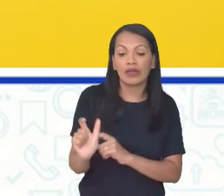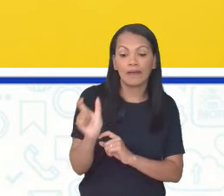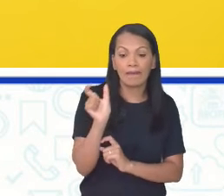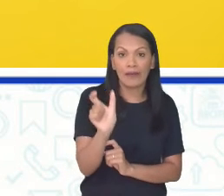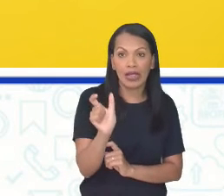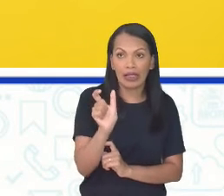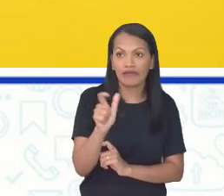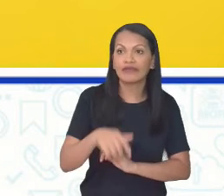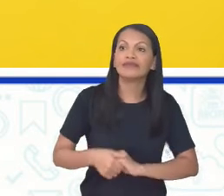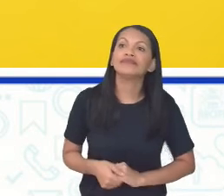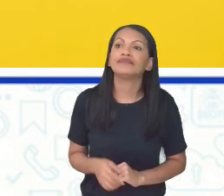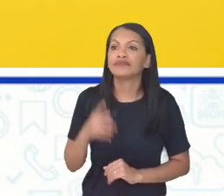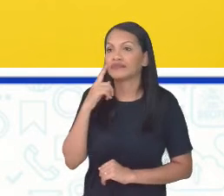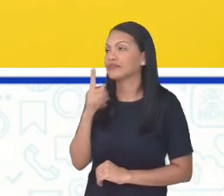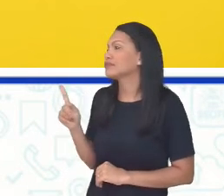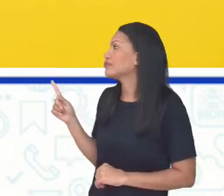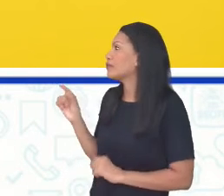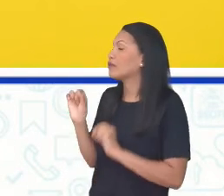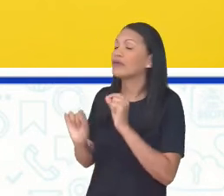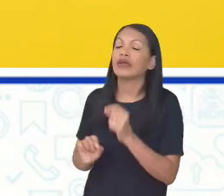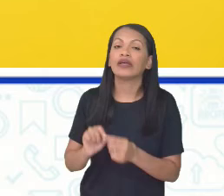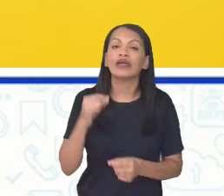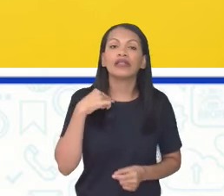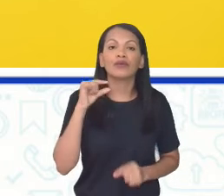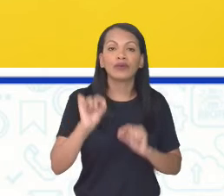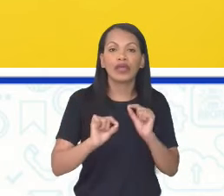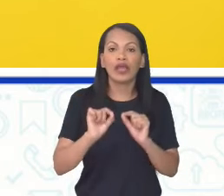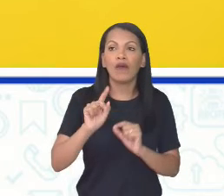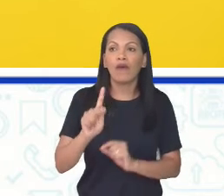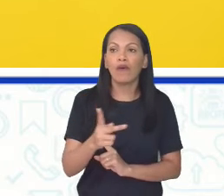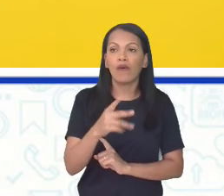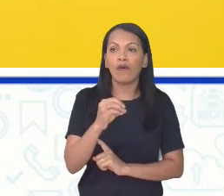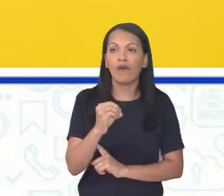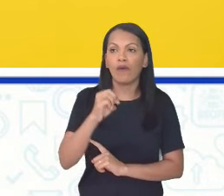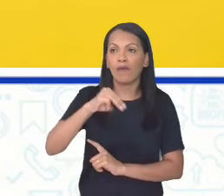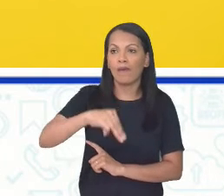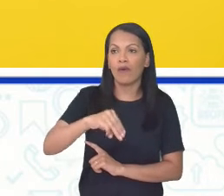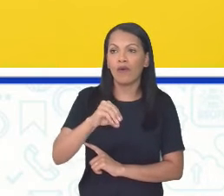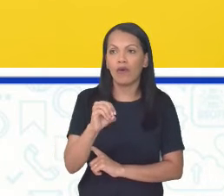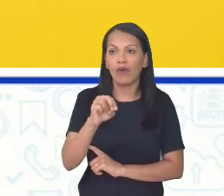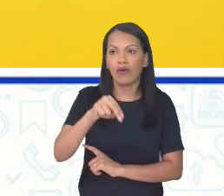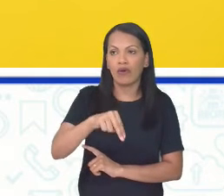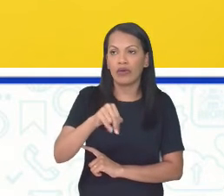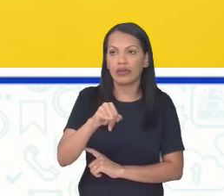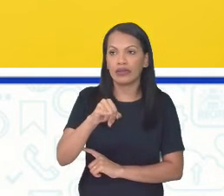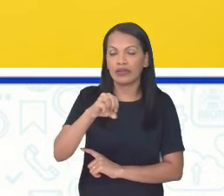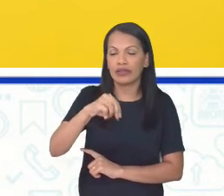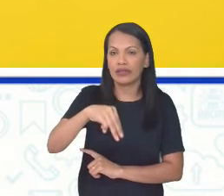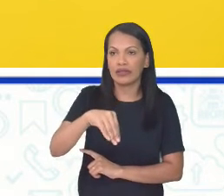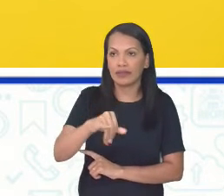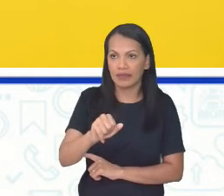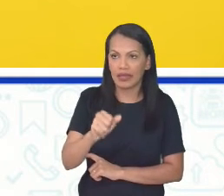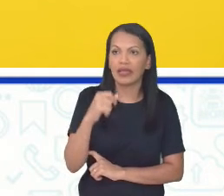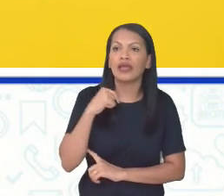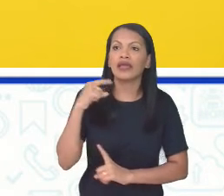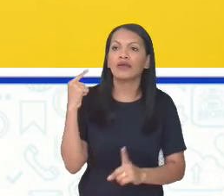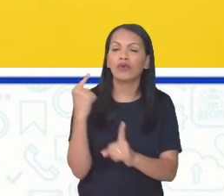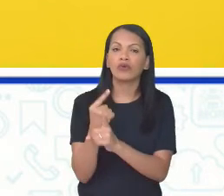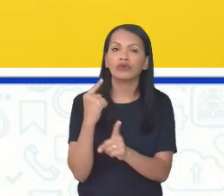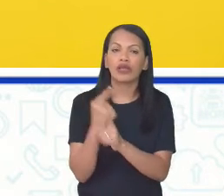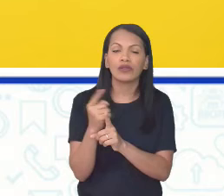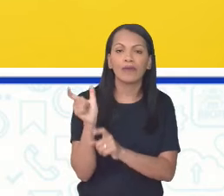homonímia, encontramos palavras homófonas e homógrafas